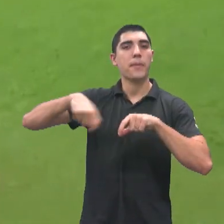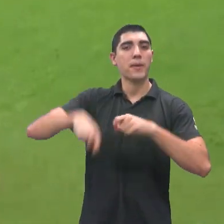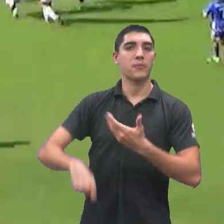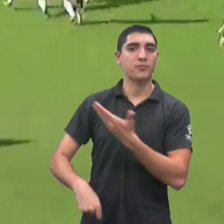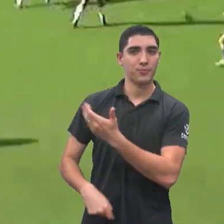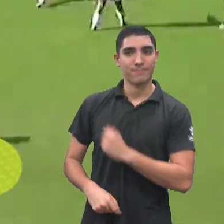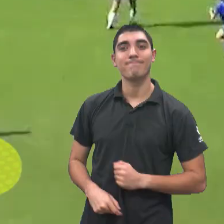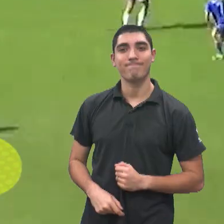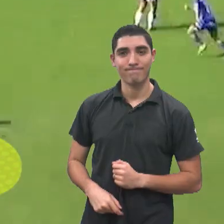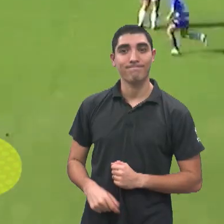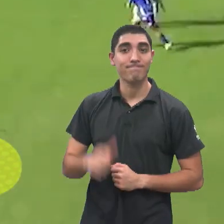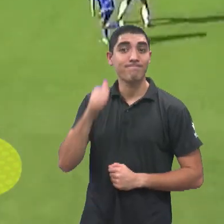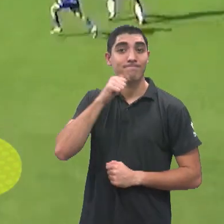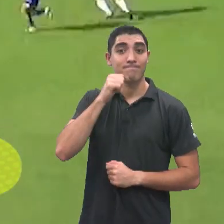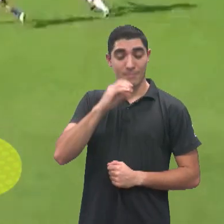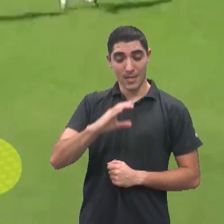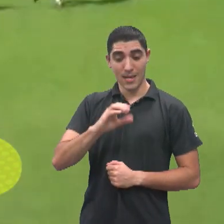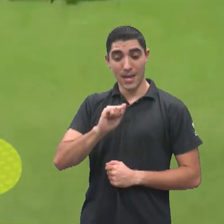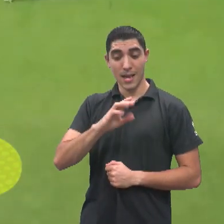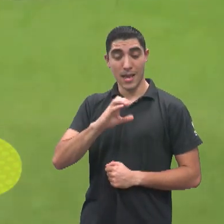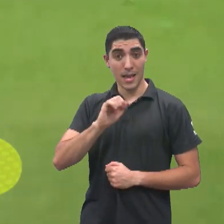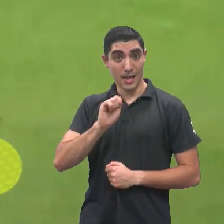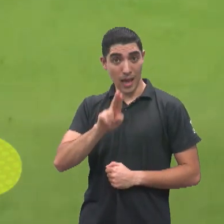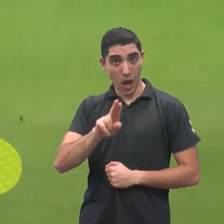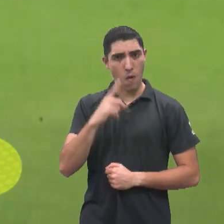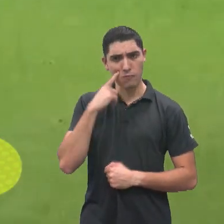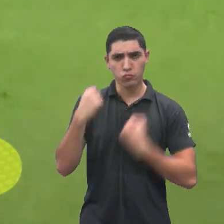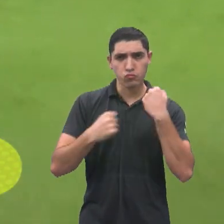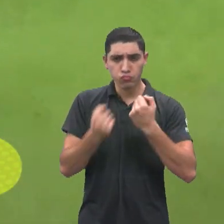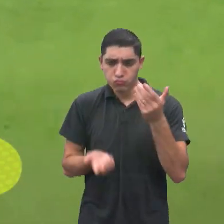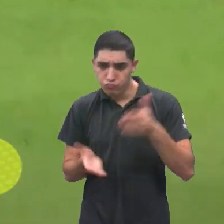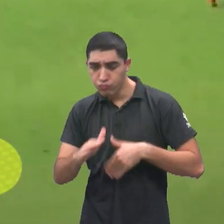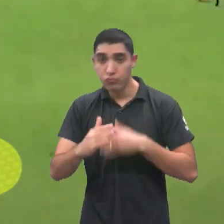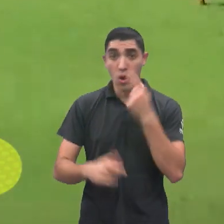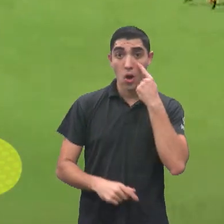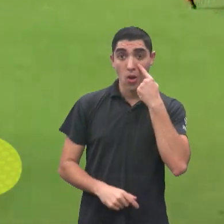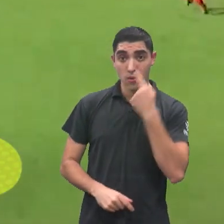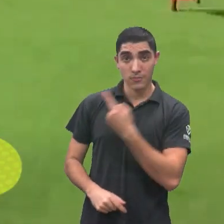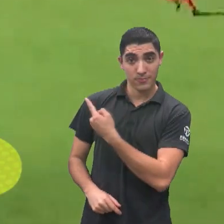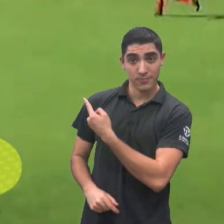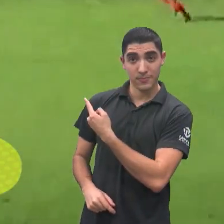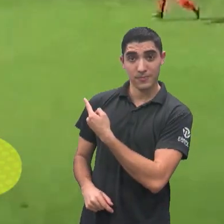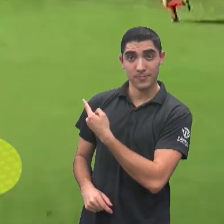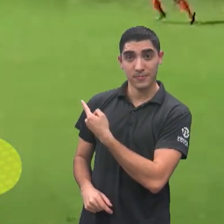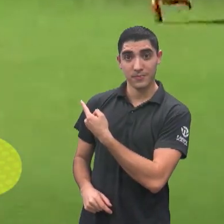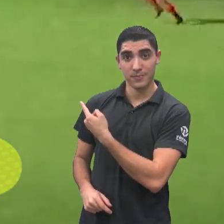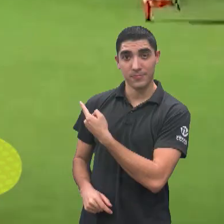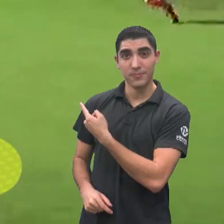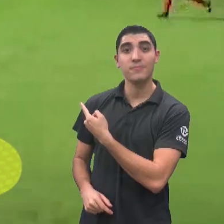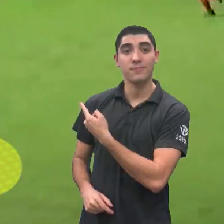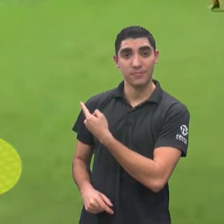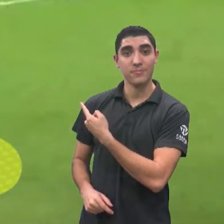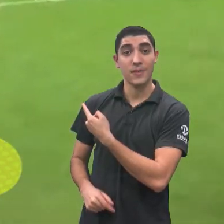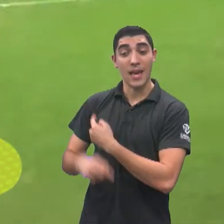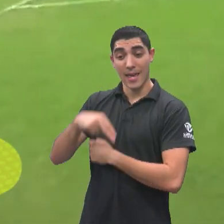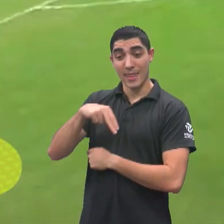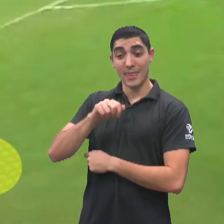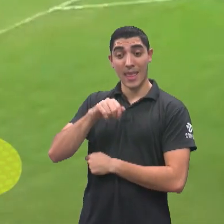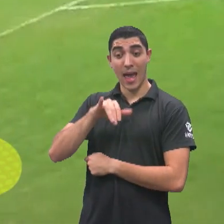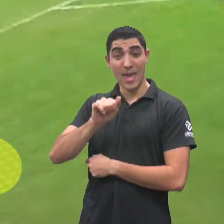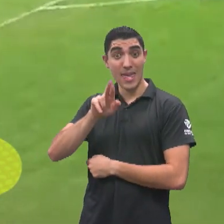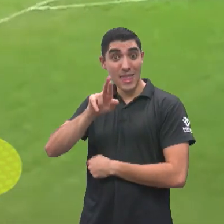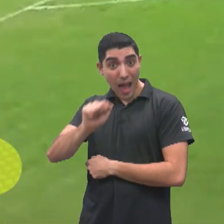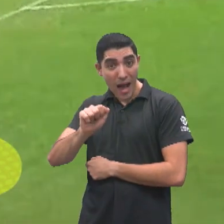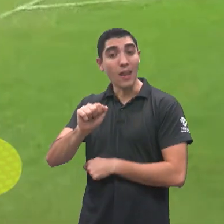Taubaté. Cacau dominou na intermediária, carregou da esquerda para o meio, trombando com a marcação e tocou para Nayara Pimentinha, que foi